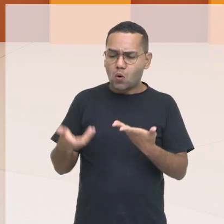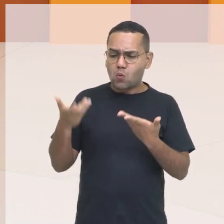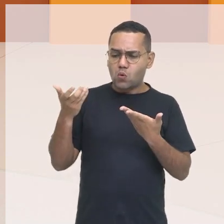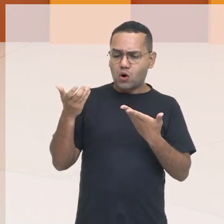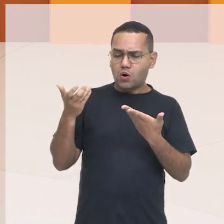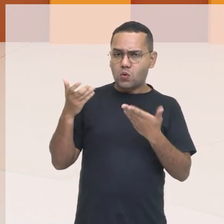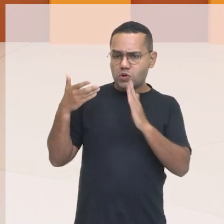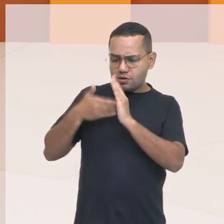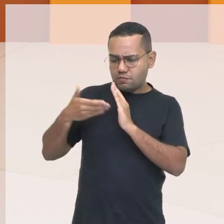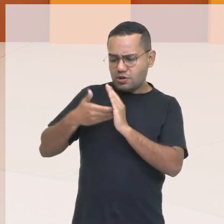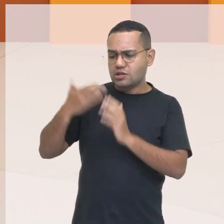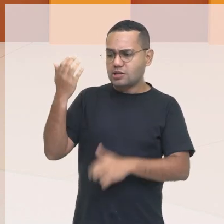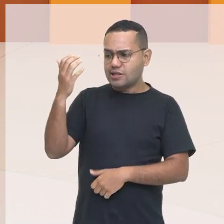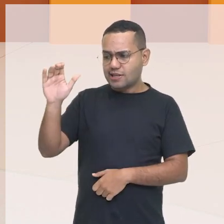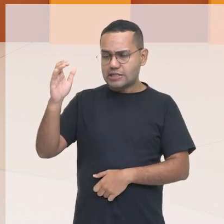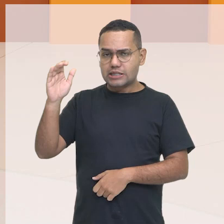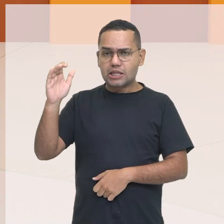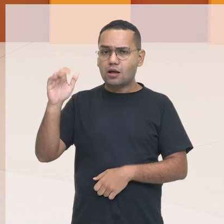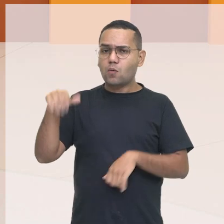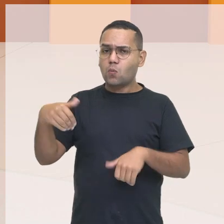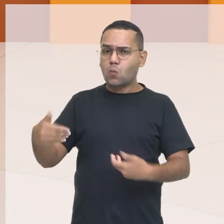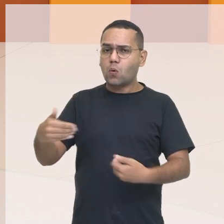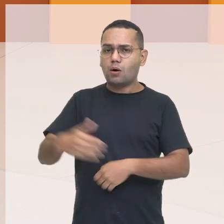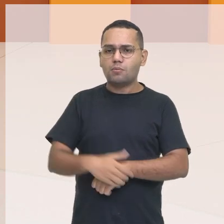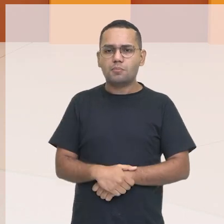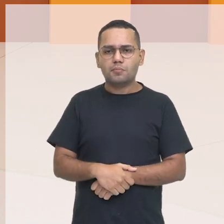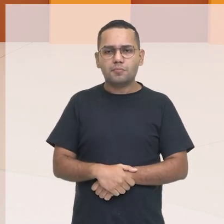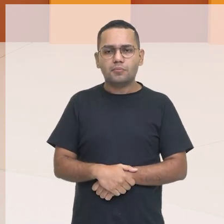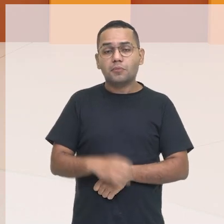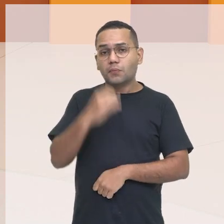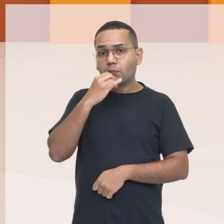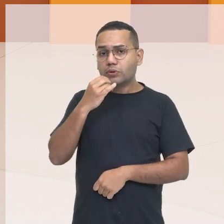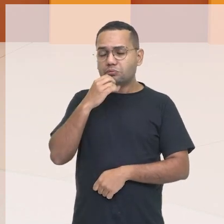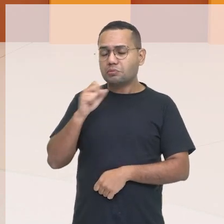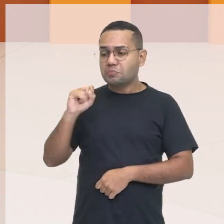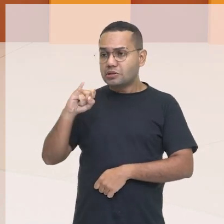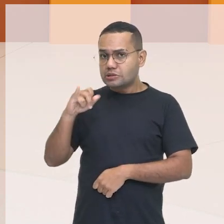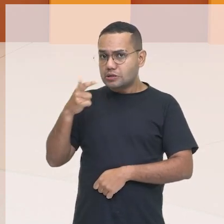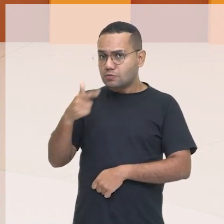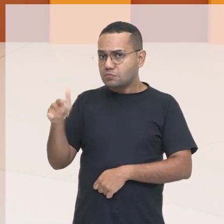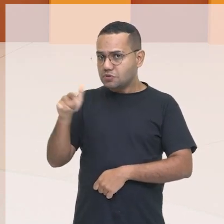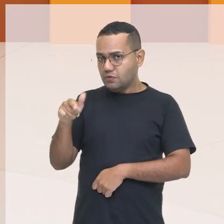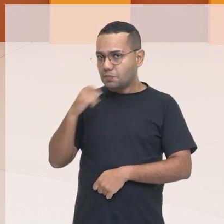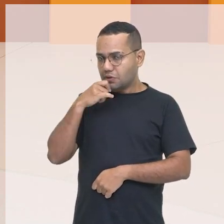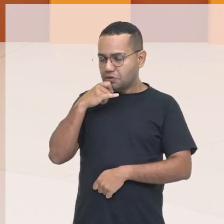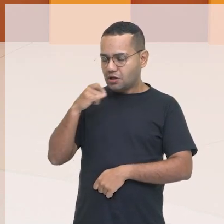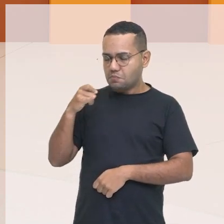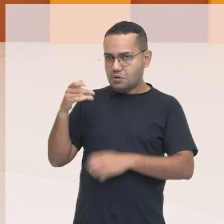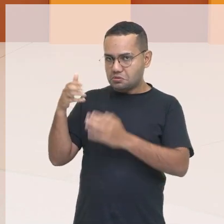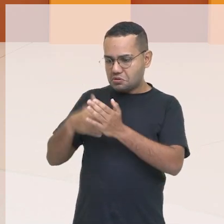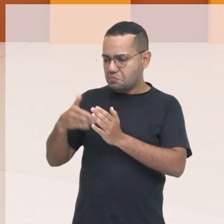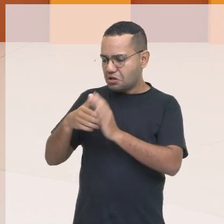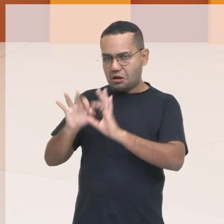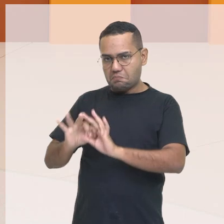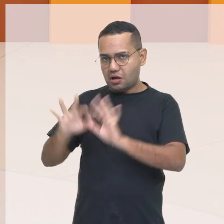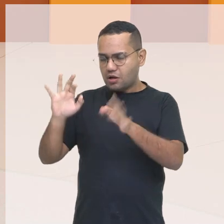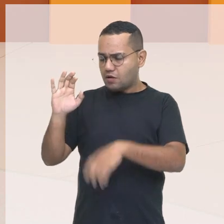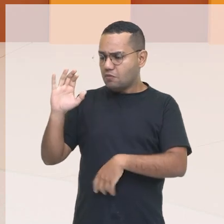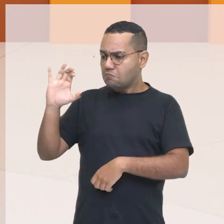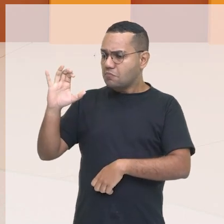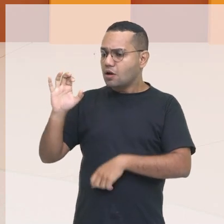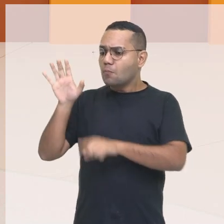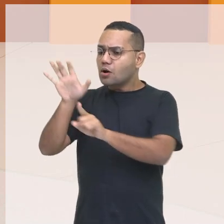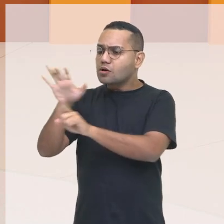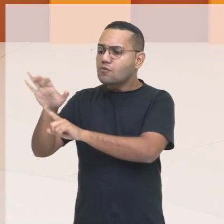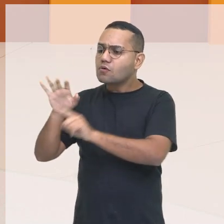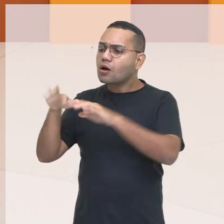dizer, pare, não dá para continuar aqui, porque está agredindo a vida humana. A bioética faz essa reflexão. E